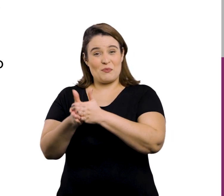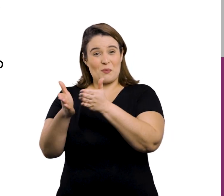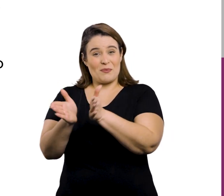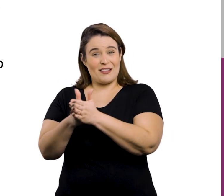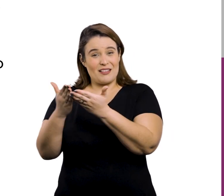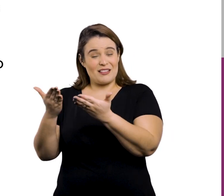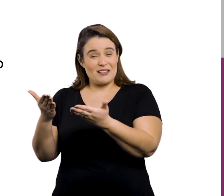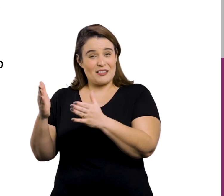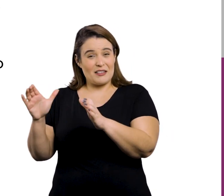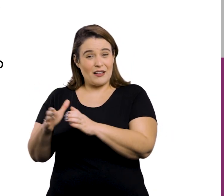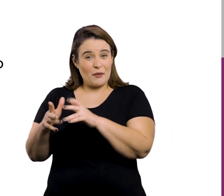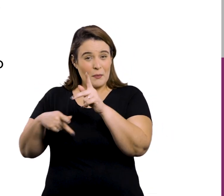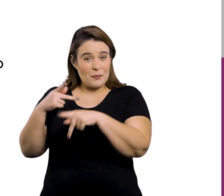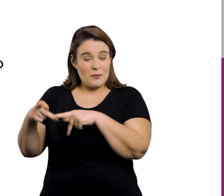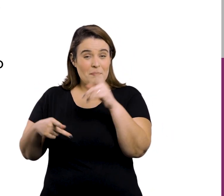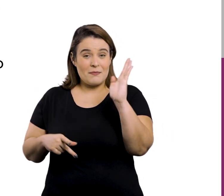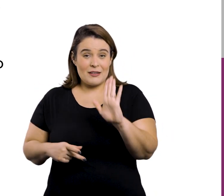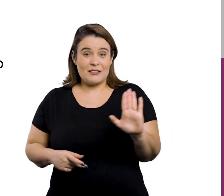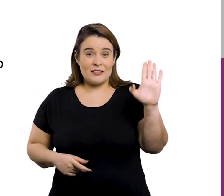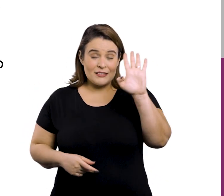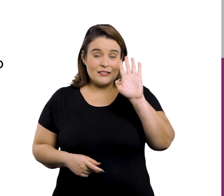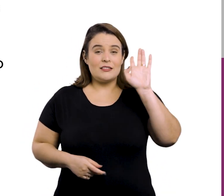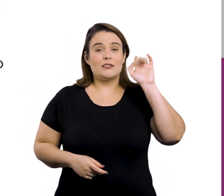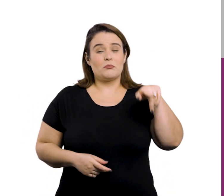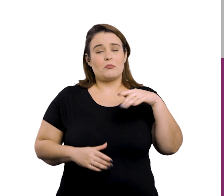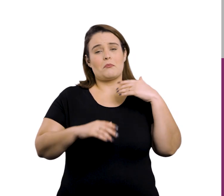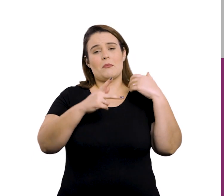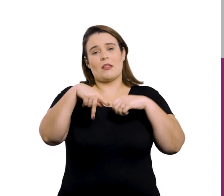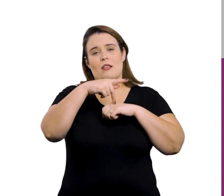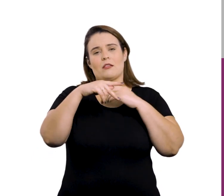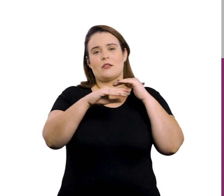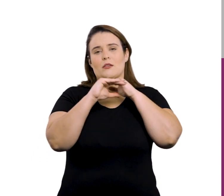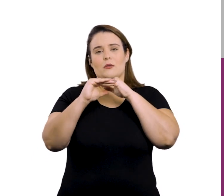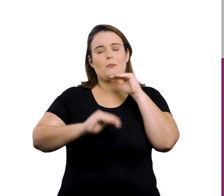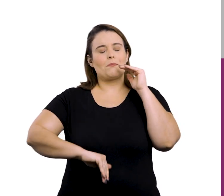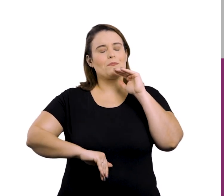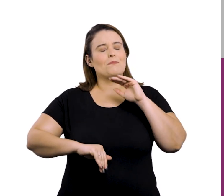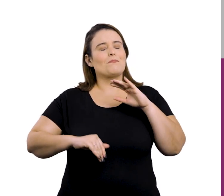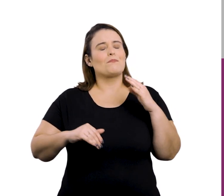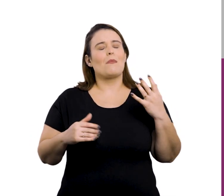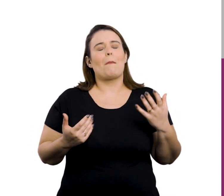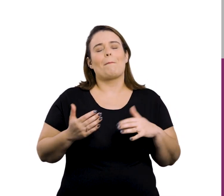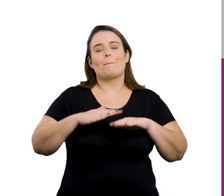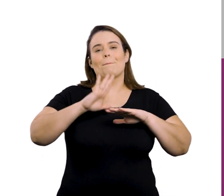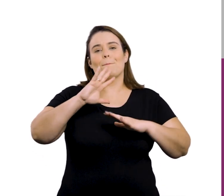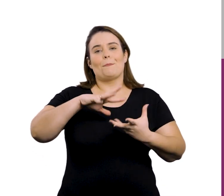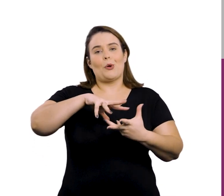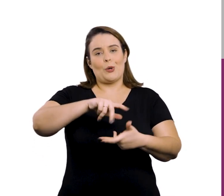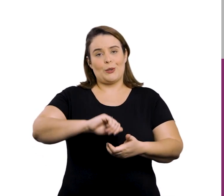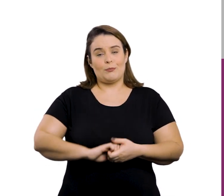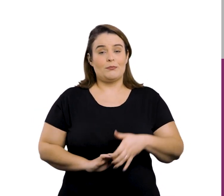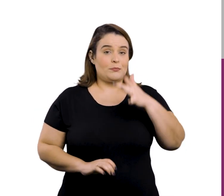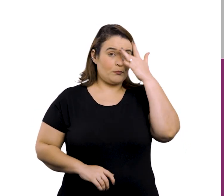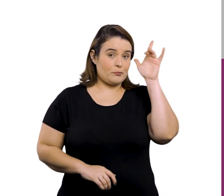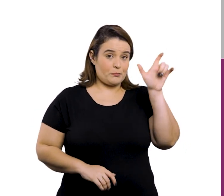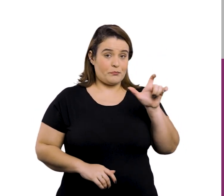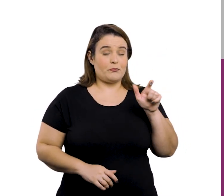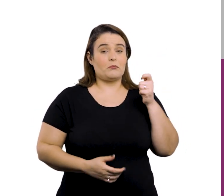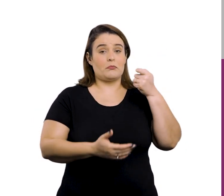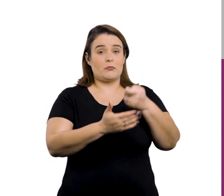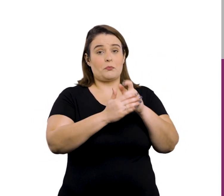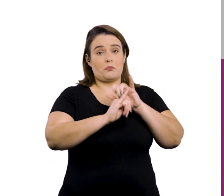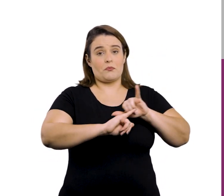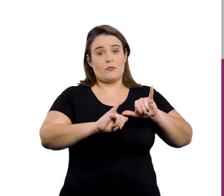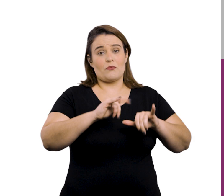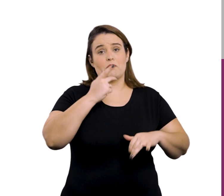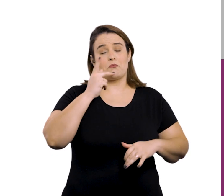corresponde à metade do que a população mais pobre recebe. O Brasil é um dos países mais desiguais do mundo. São